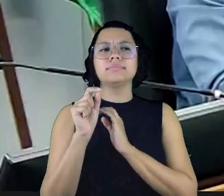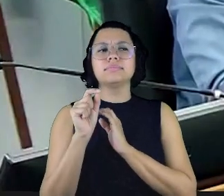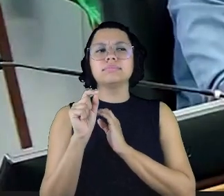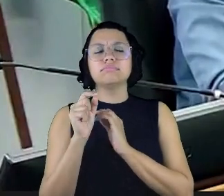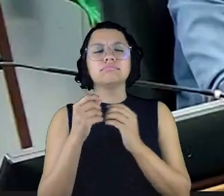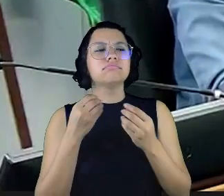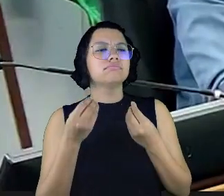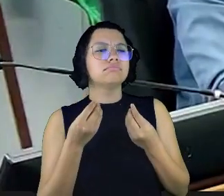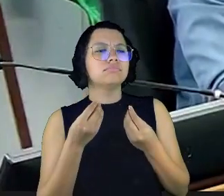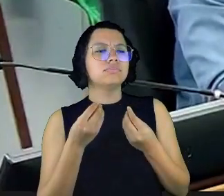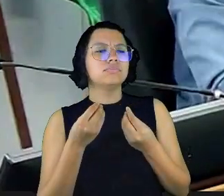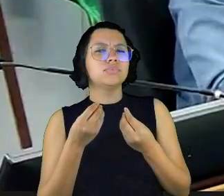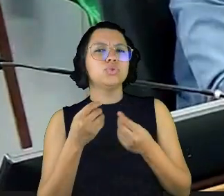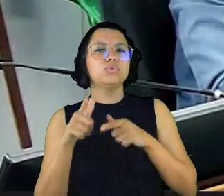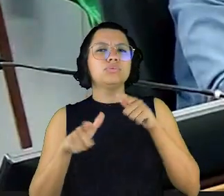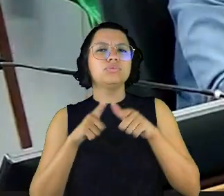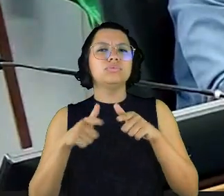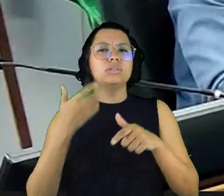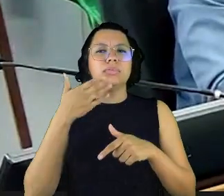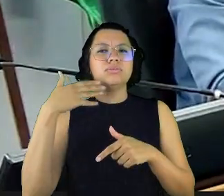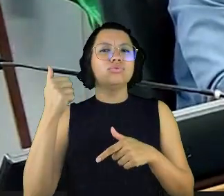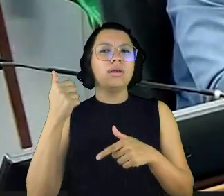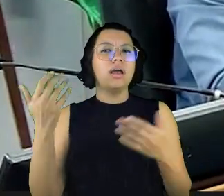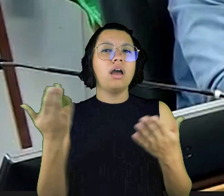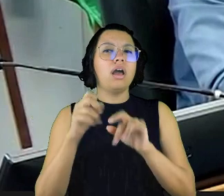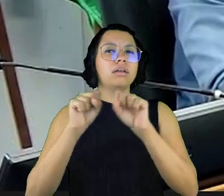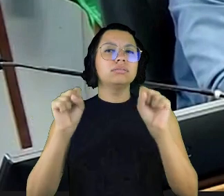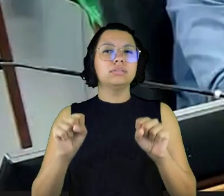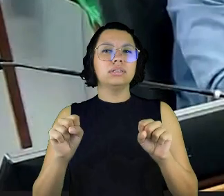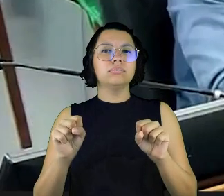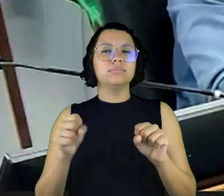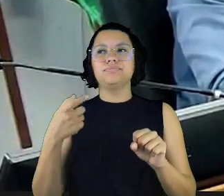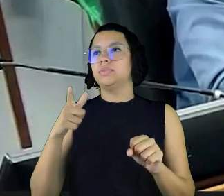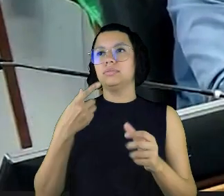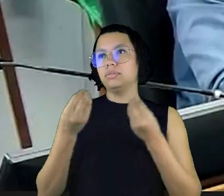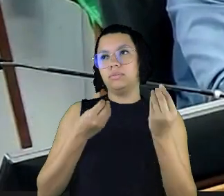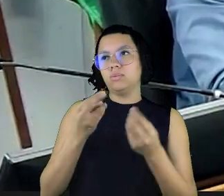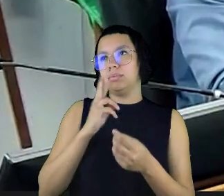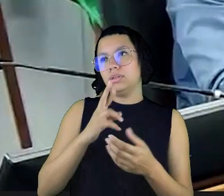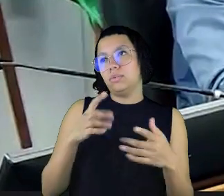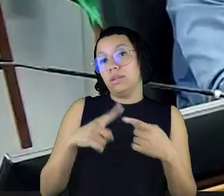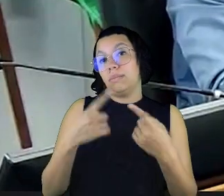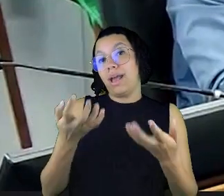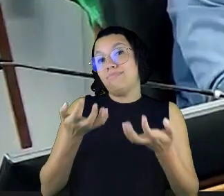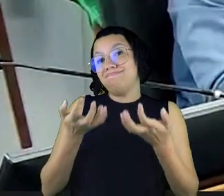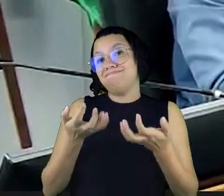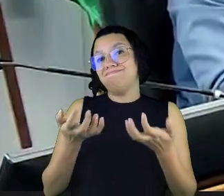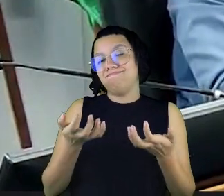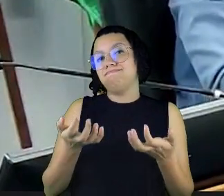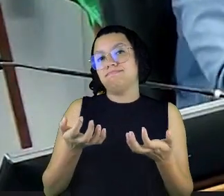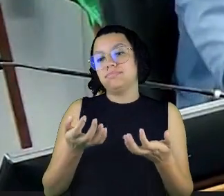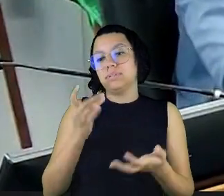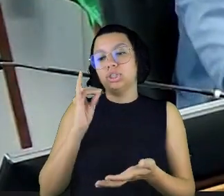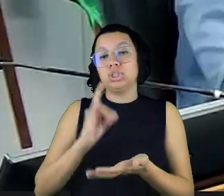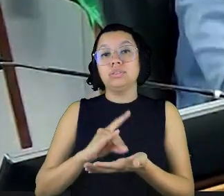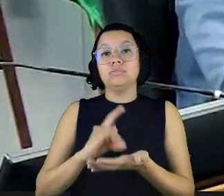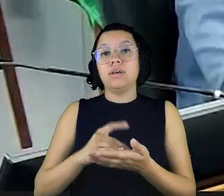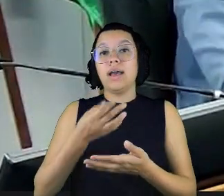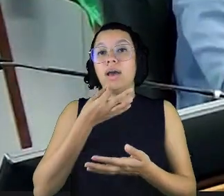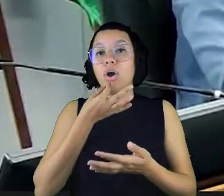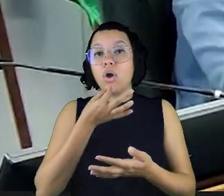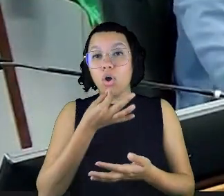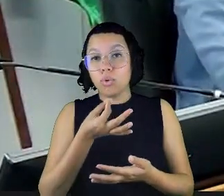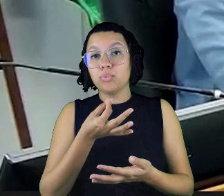sistema. Eu não tenho condições de responder, mas eu queria, de fato, fazer o comentário nesse sentido para